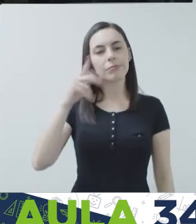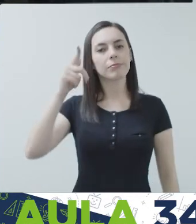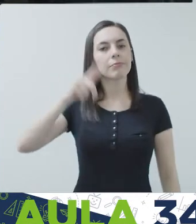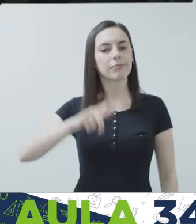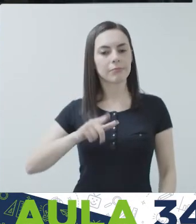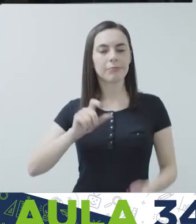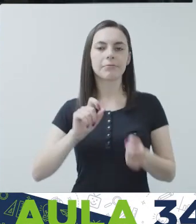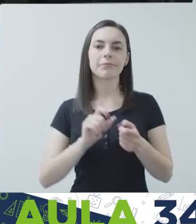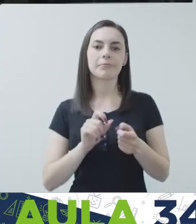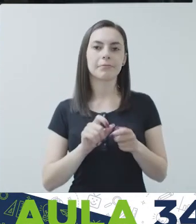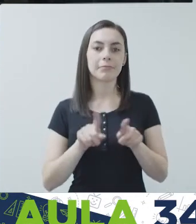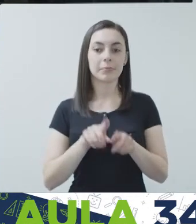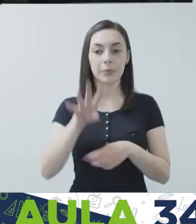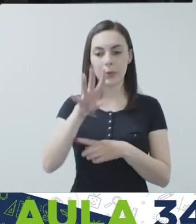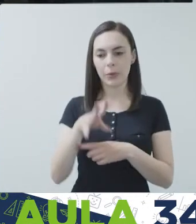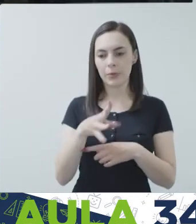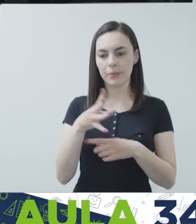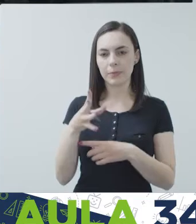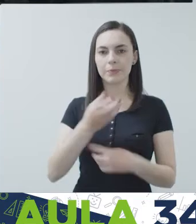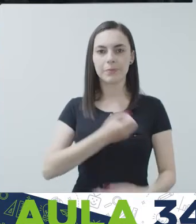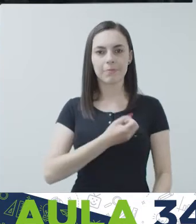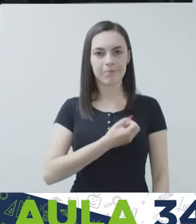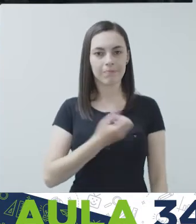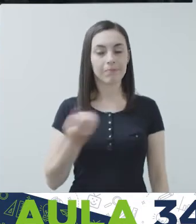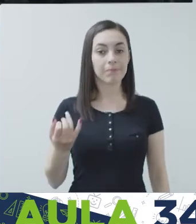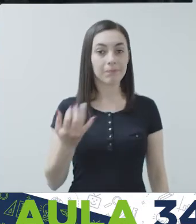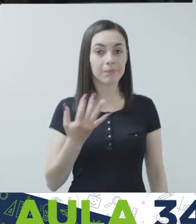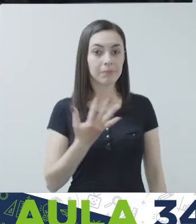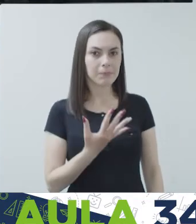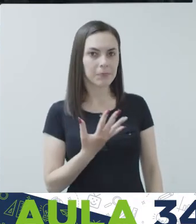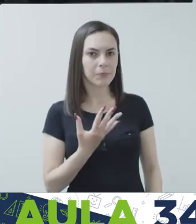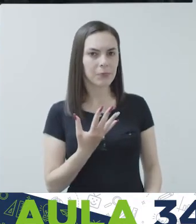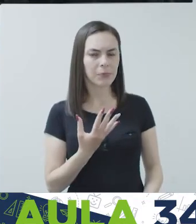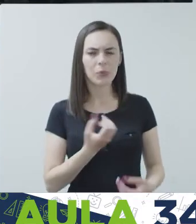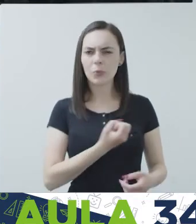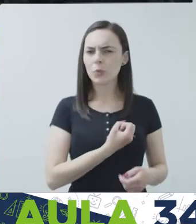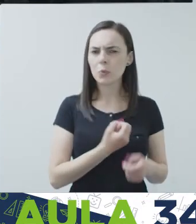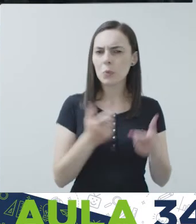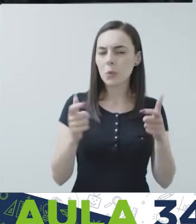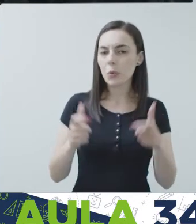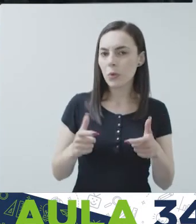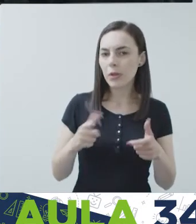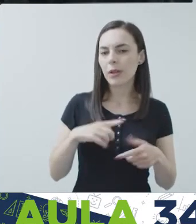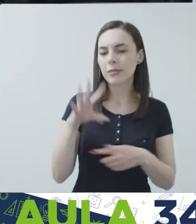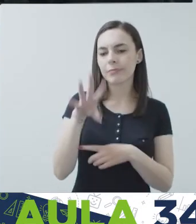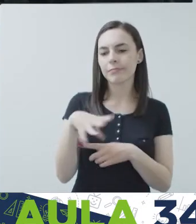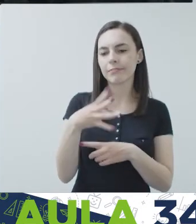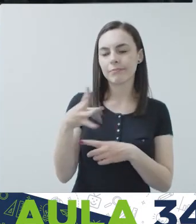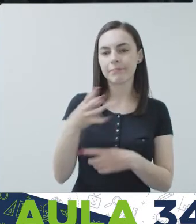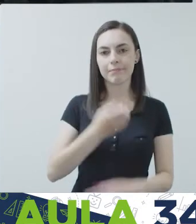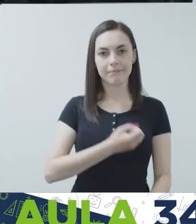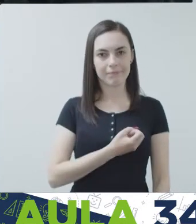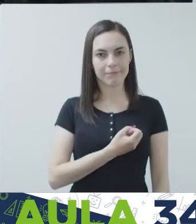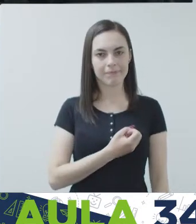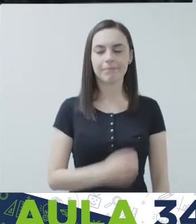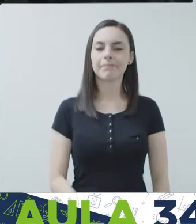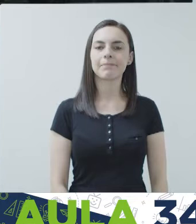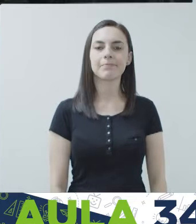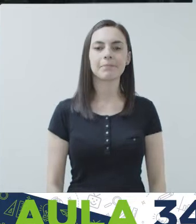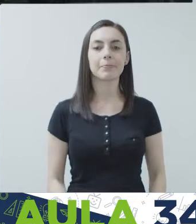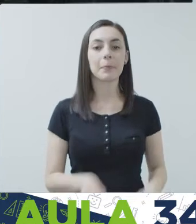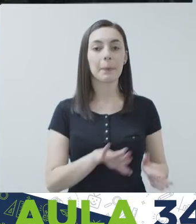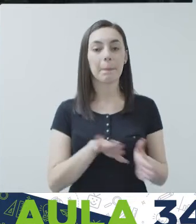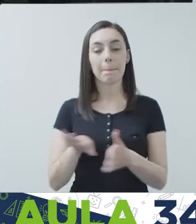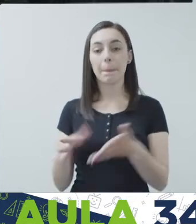novamente. Lembrando do nosso quadro numérico, da onde nós tiramos esses números? Lá do quadro numérico. Agora a